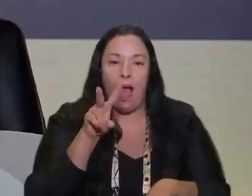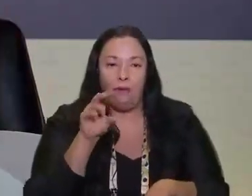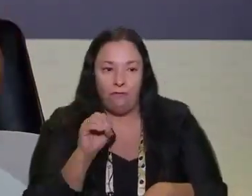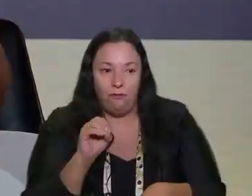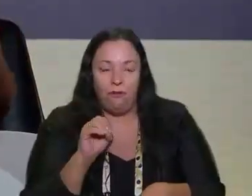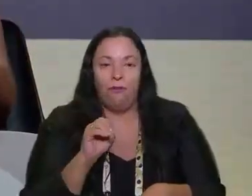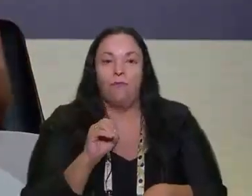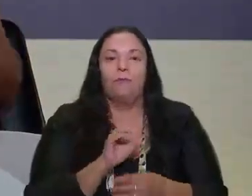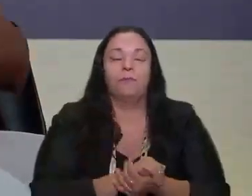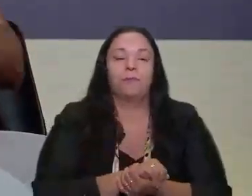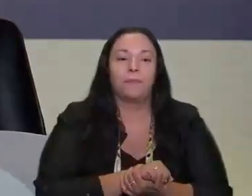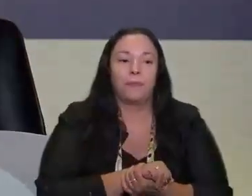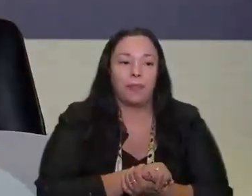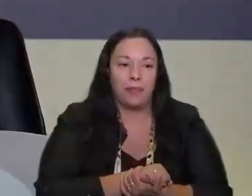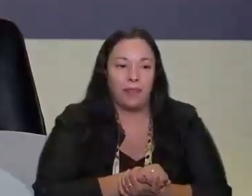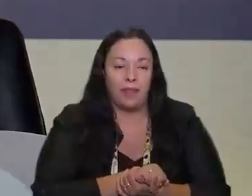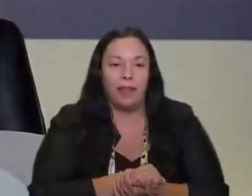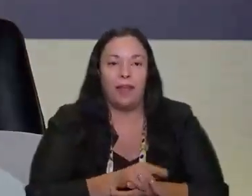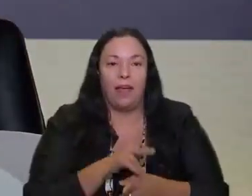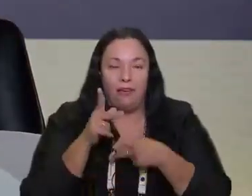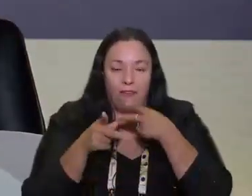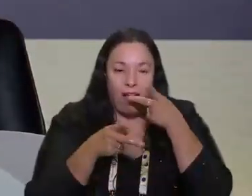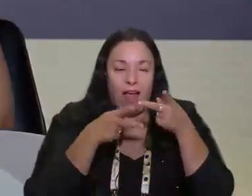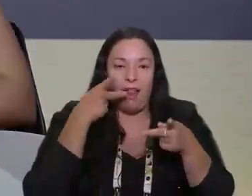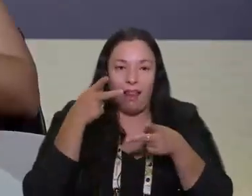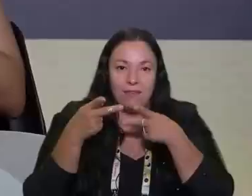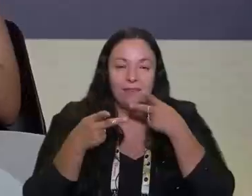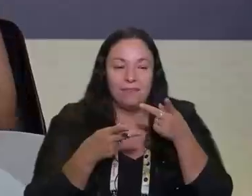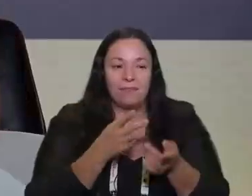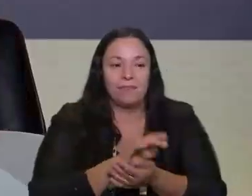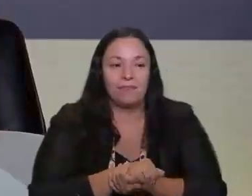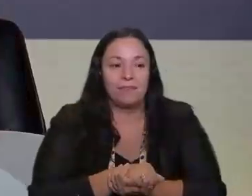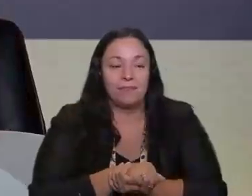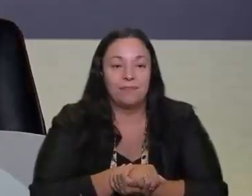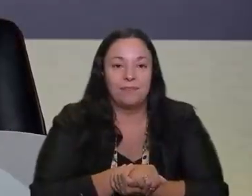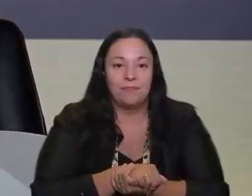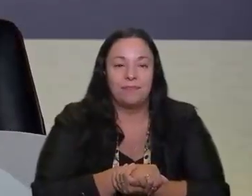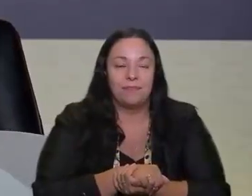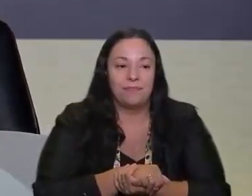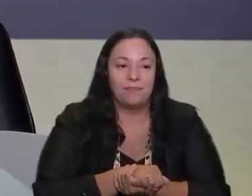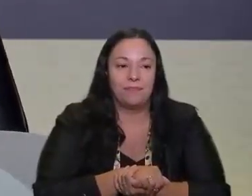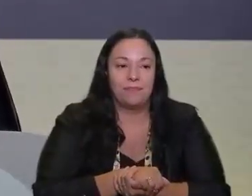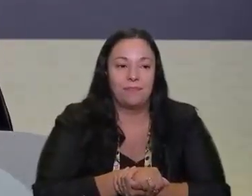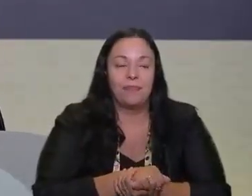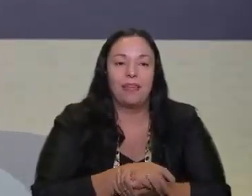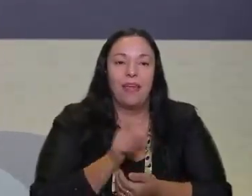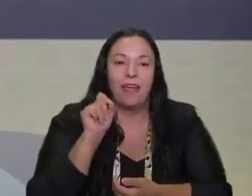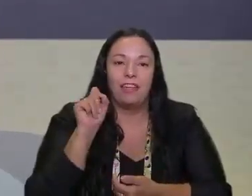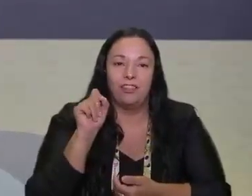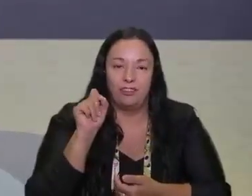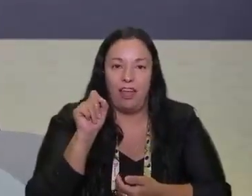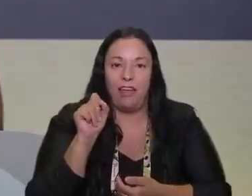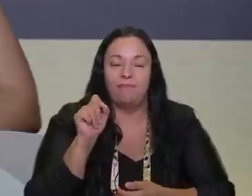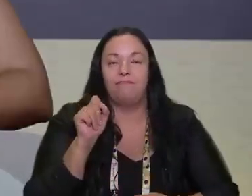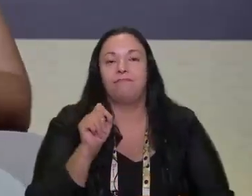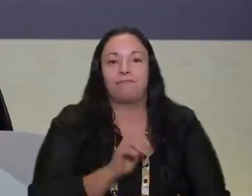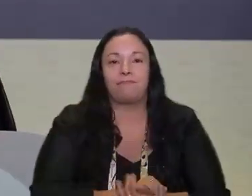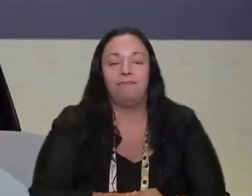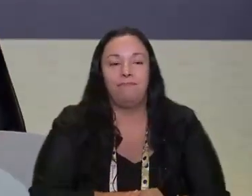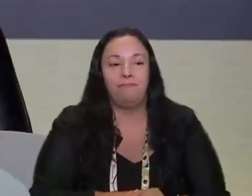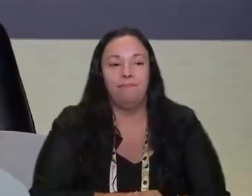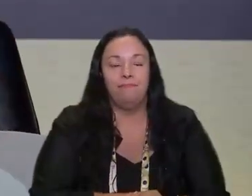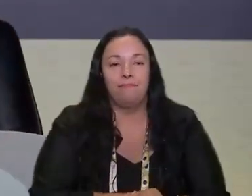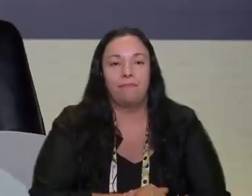sobre o plural, fala com isso também, né? Fala sobre isso. Enfim, é uma pauta muito minha, quem a gente é e quem a gente é